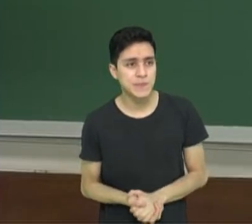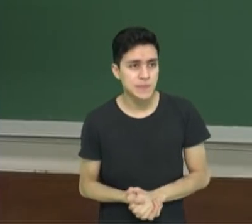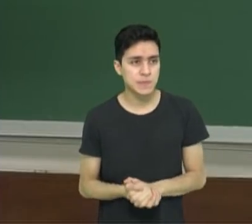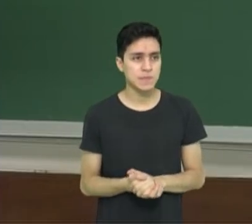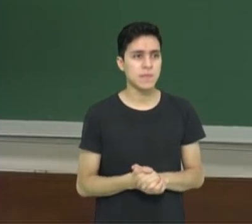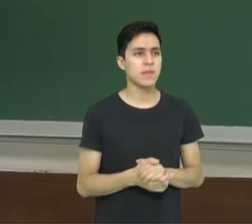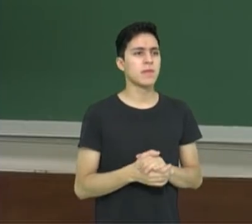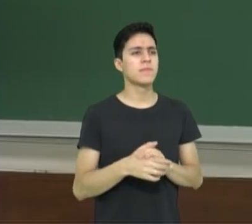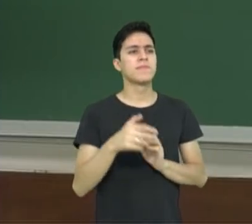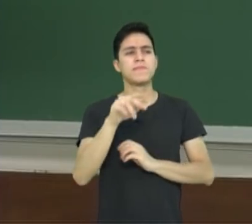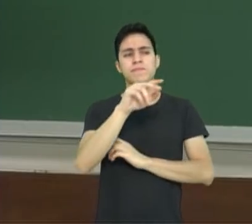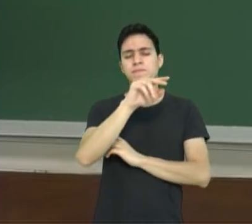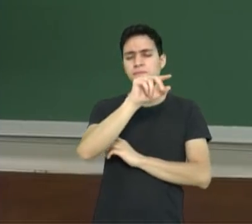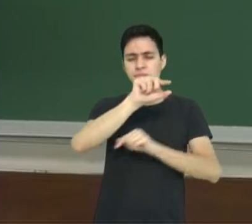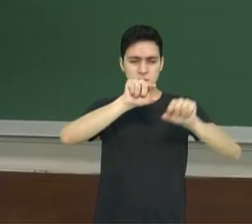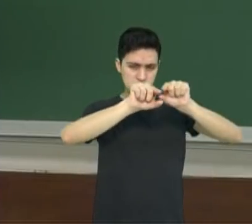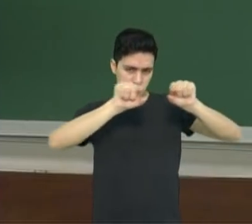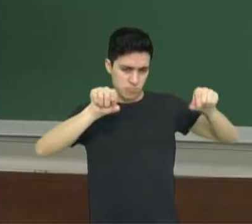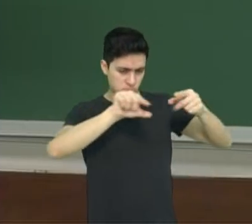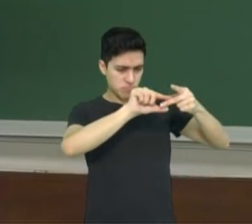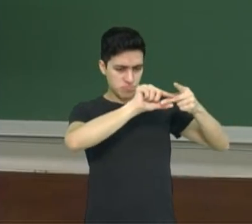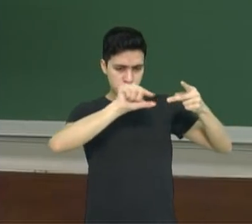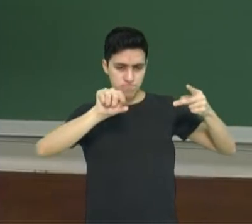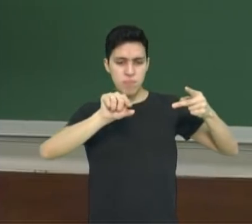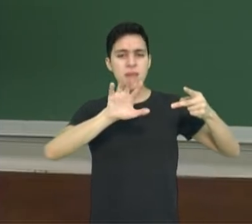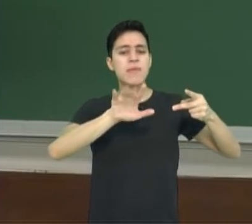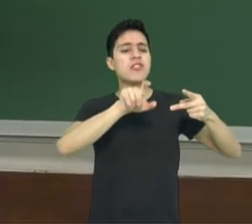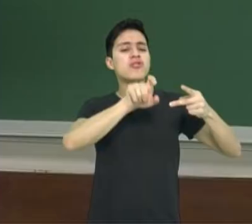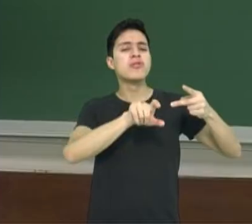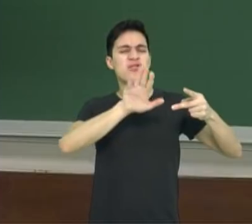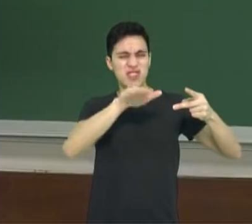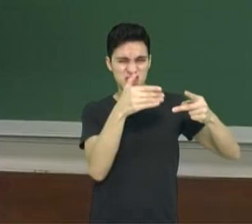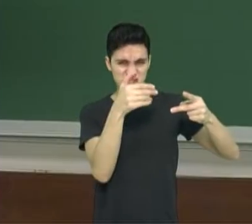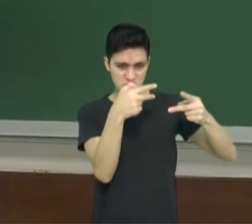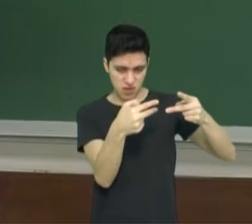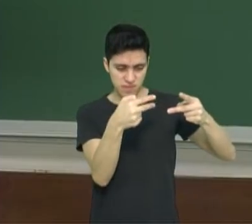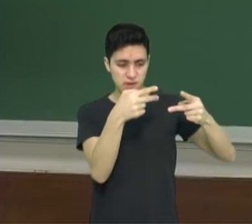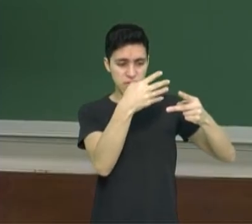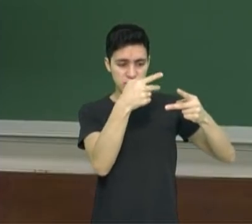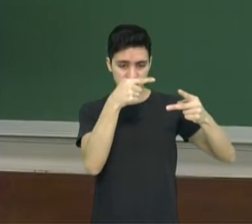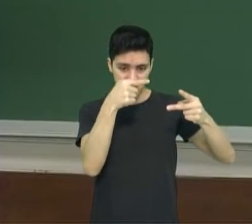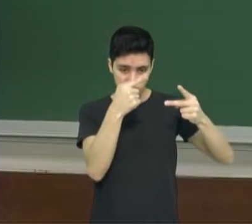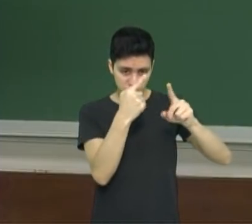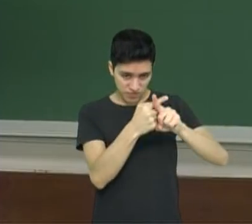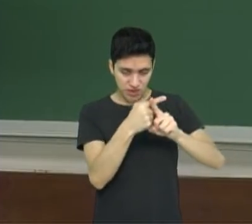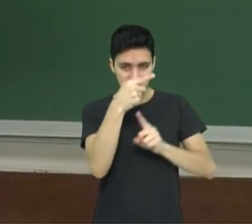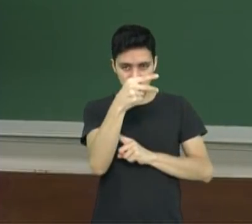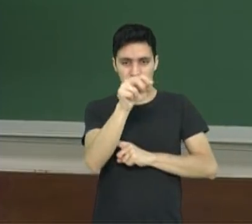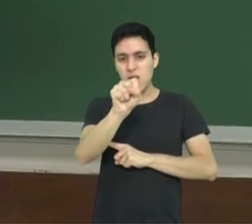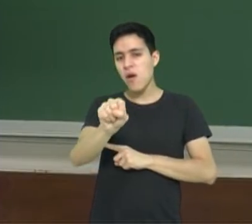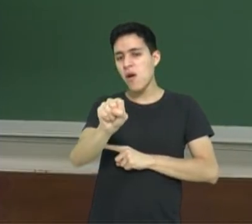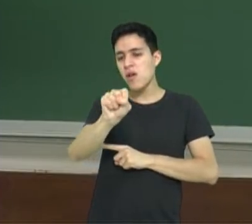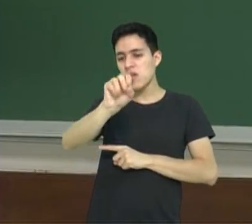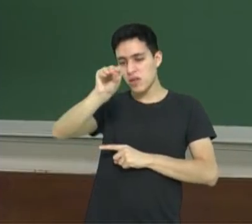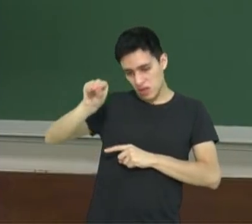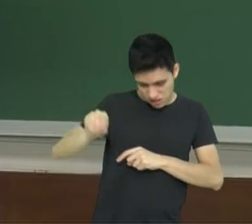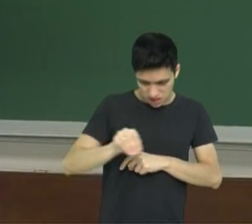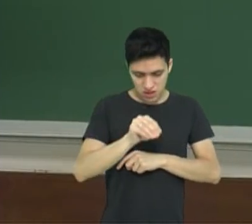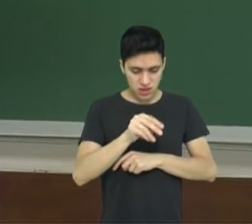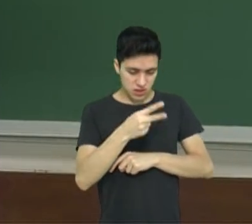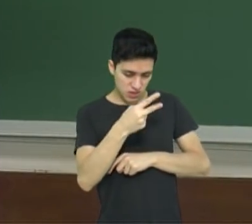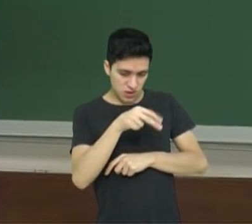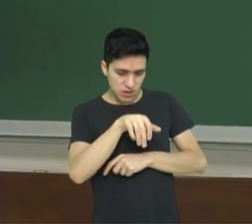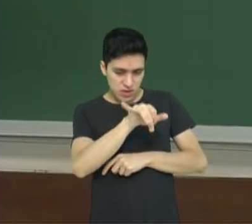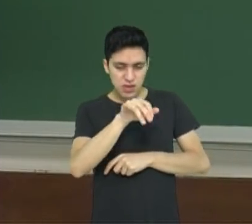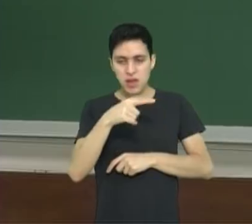copiei a segunda equação e vou trocar o x por 2. Então, 4 vezes 2, 8. Copio 2y